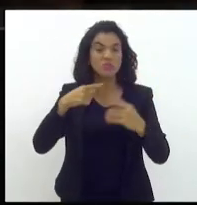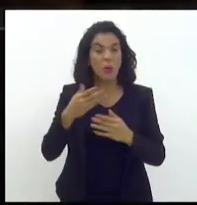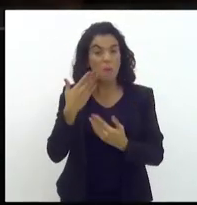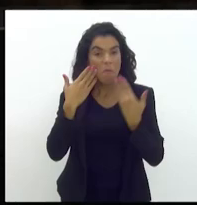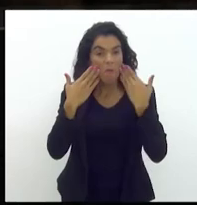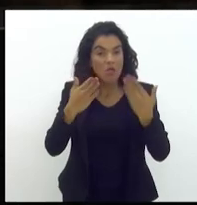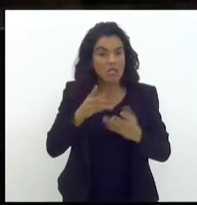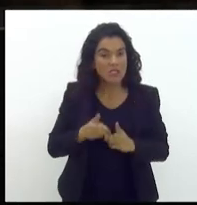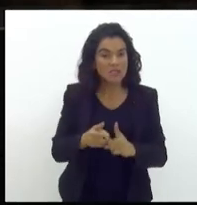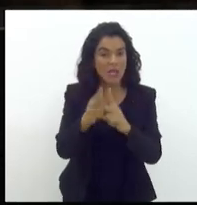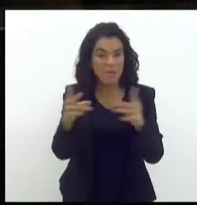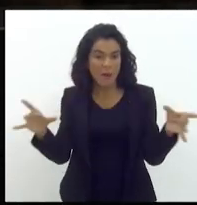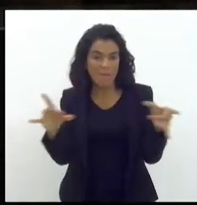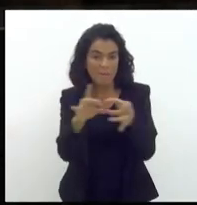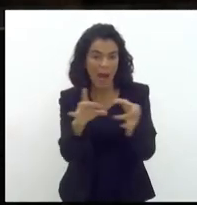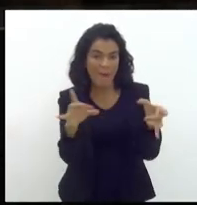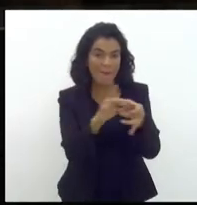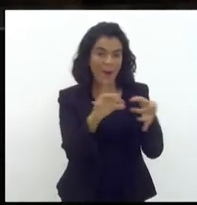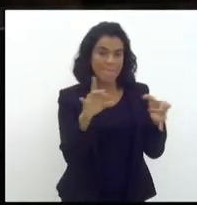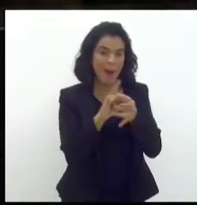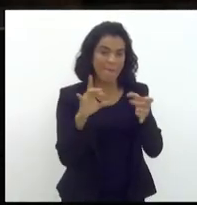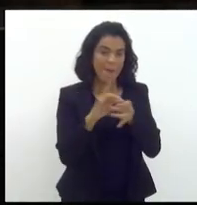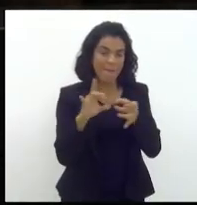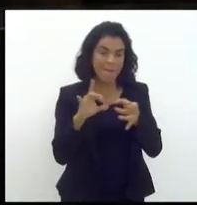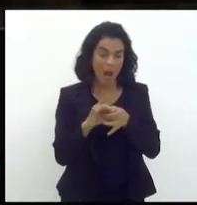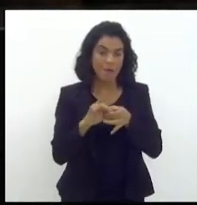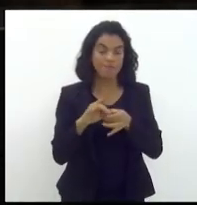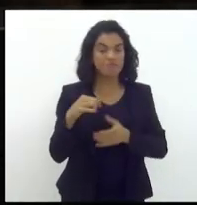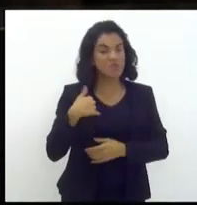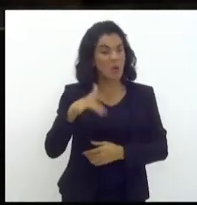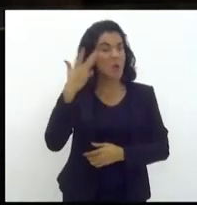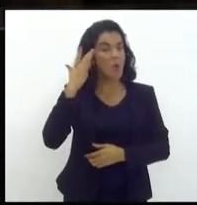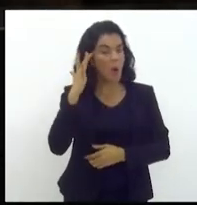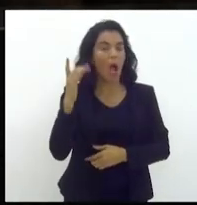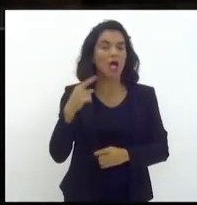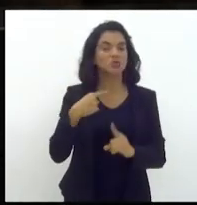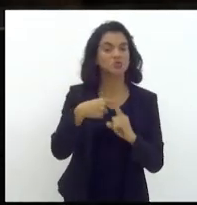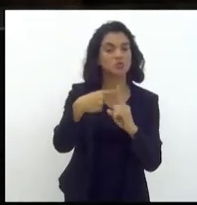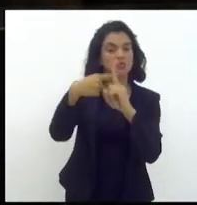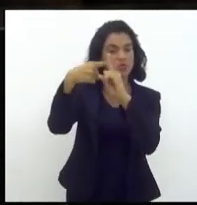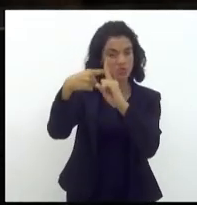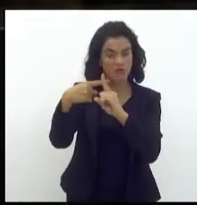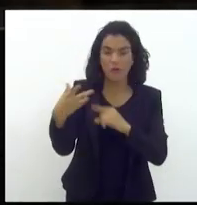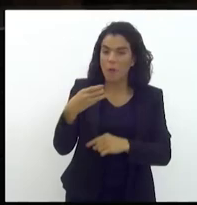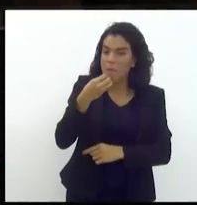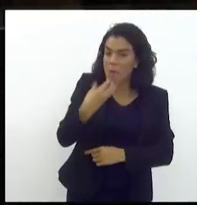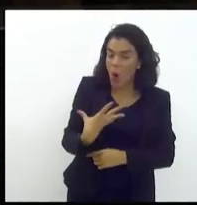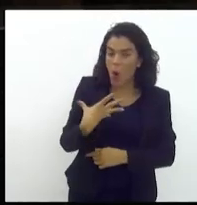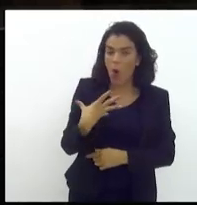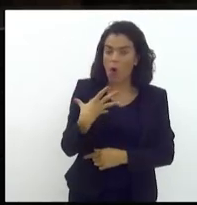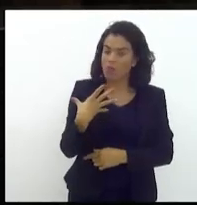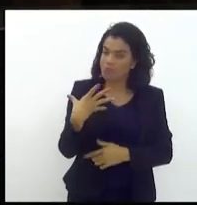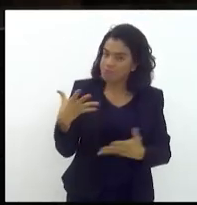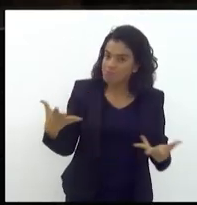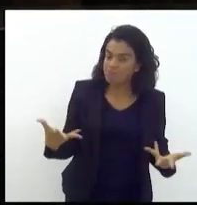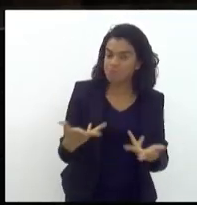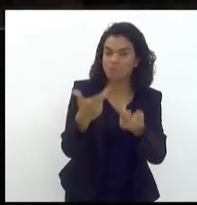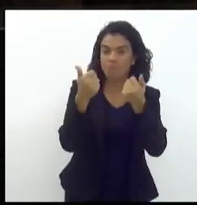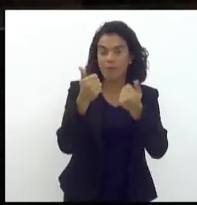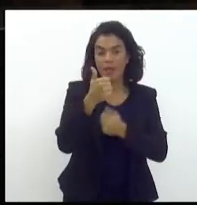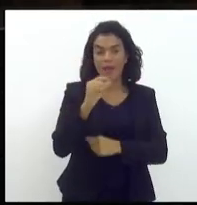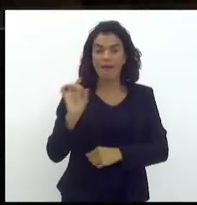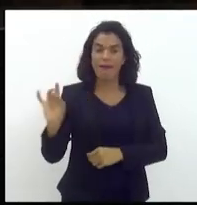presente e eu volto a dizer acho extremamente positivo que cada um respeite